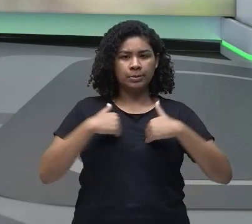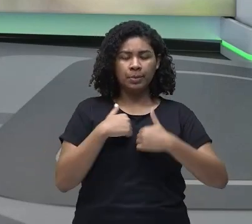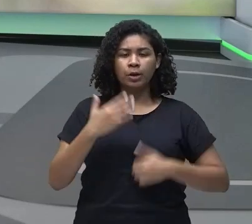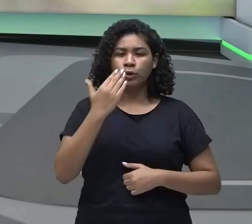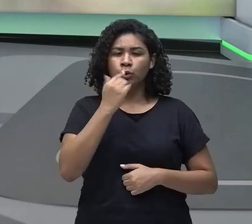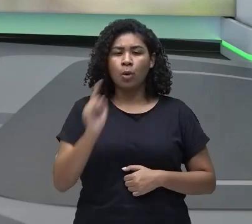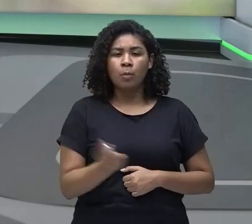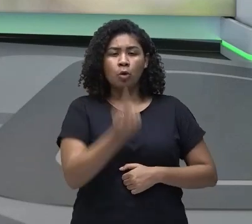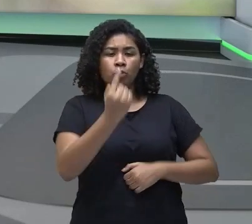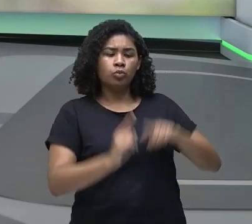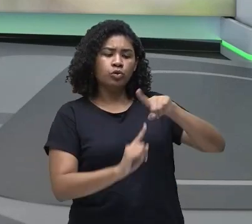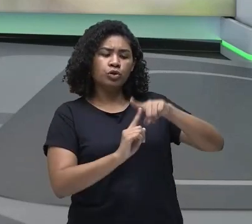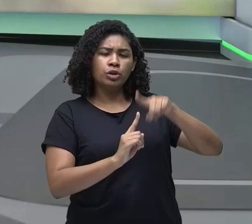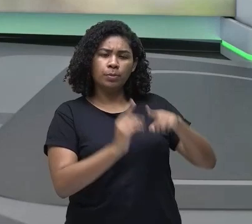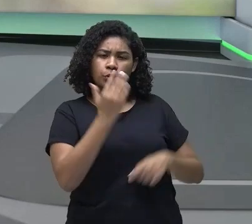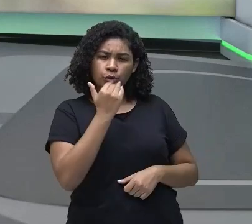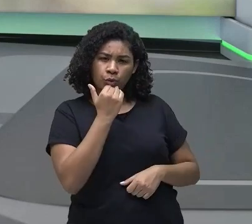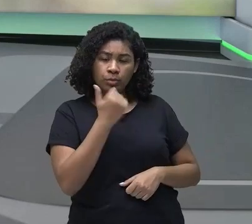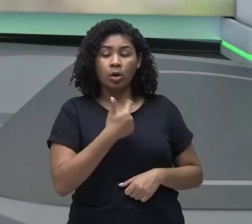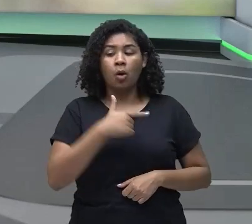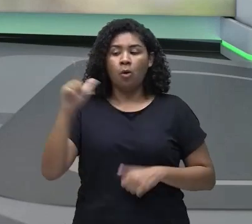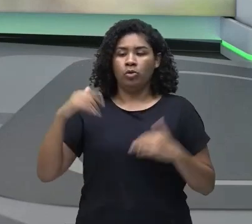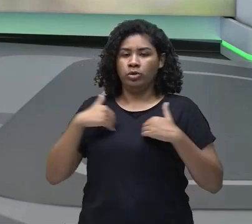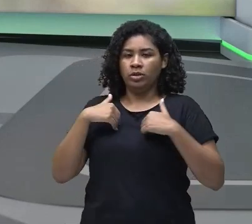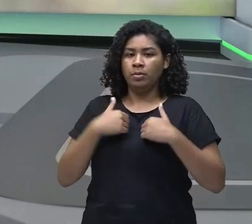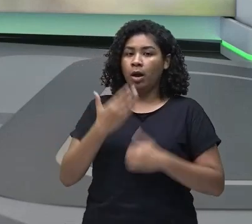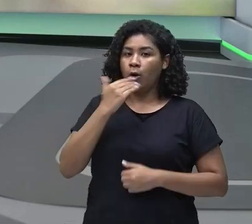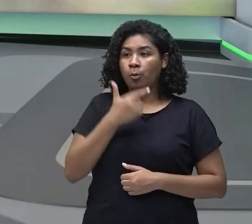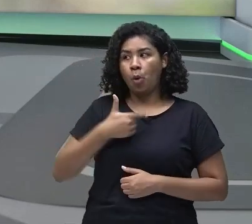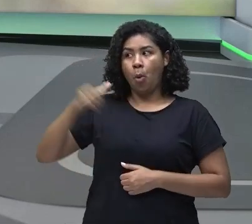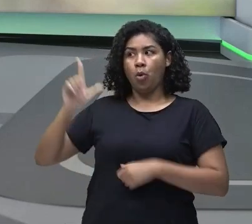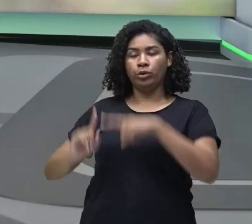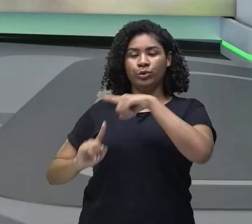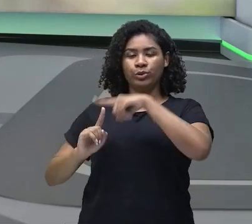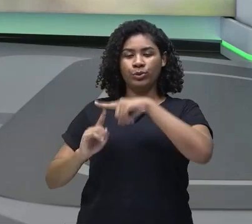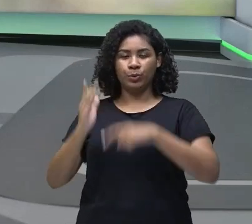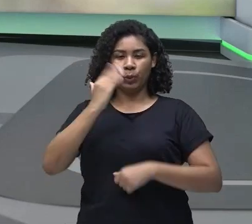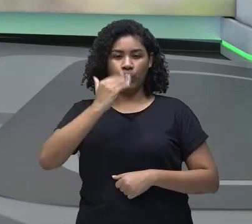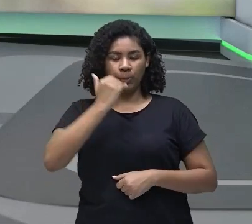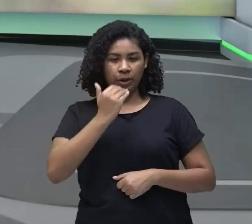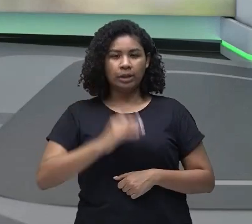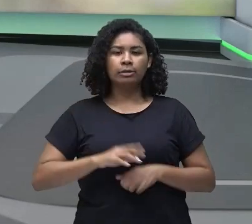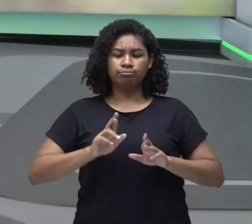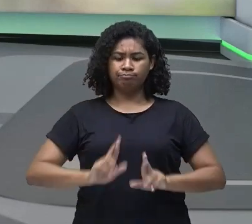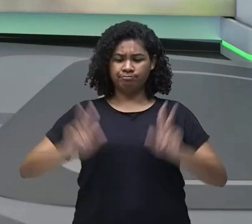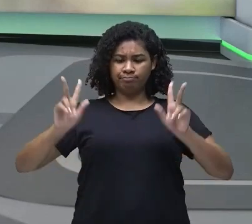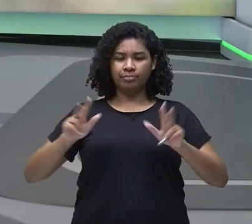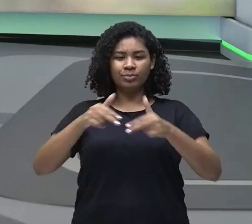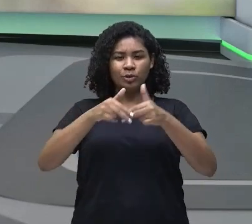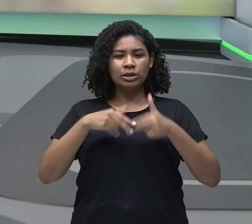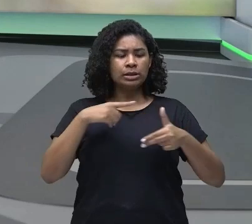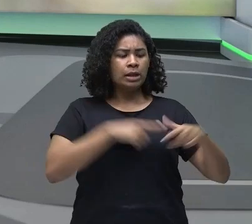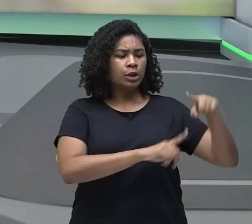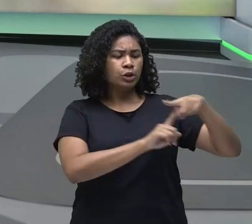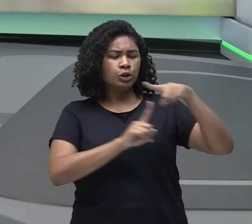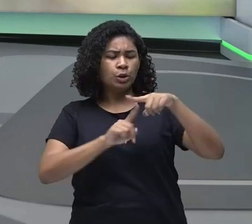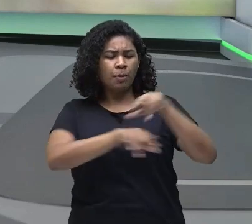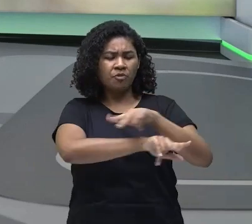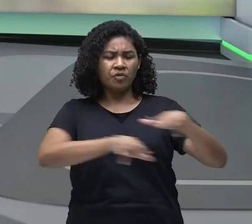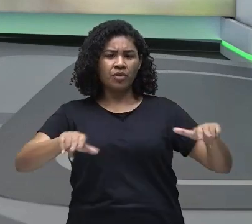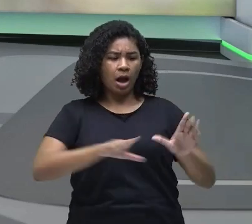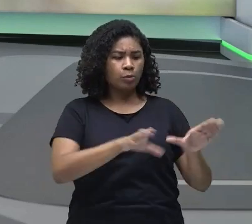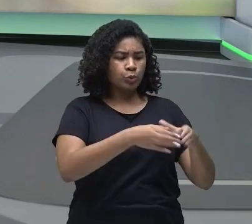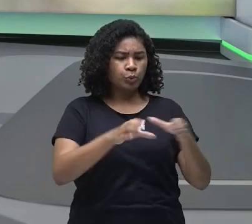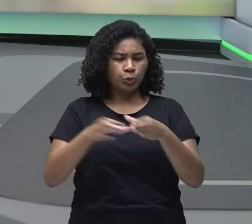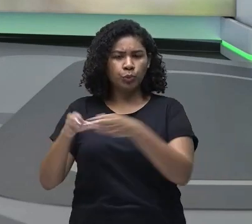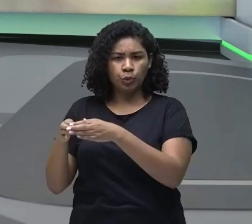tipo de alimento, outros animais consomem outro tipo de alimento. E essa classificação, de acordo com que